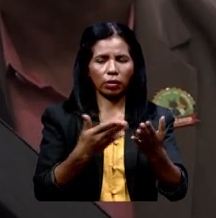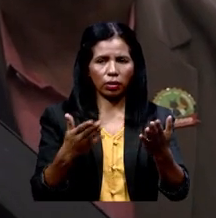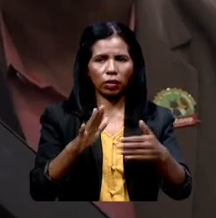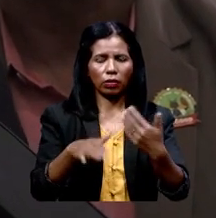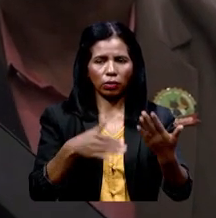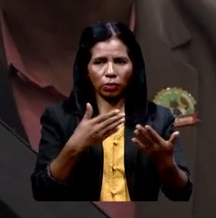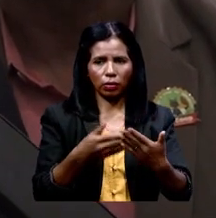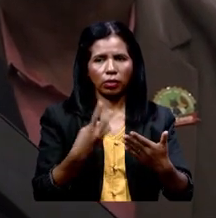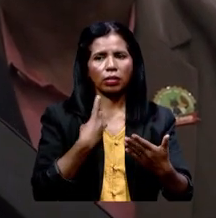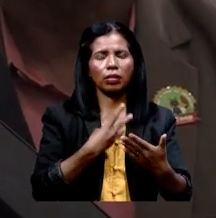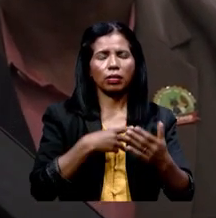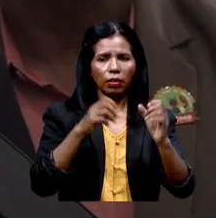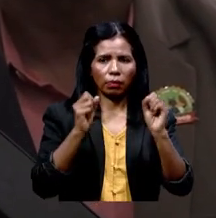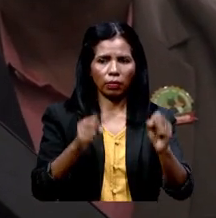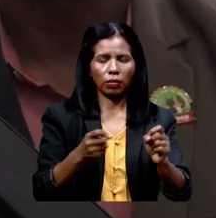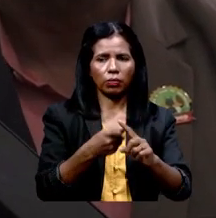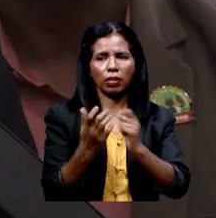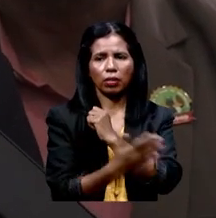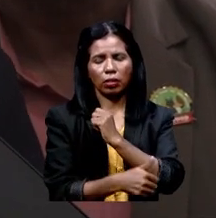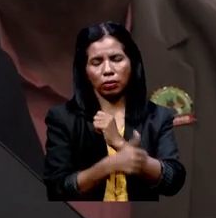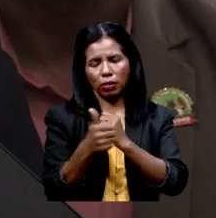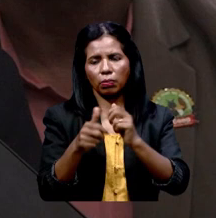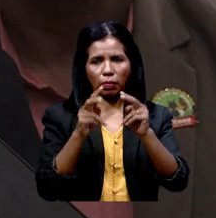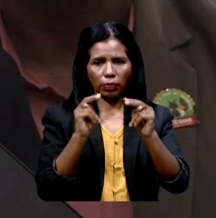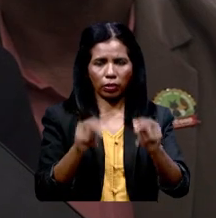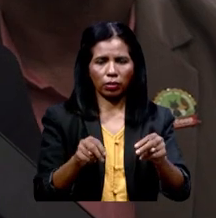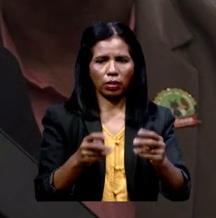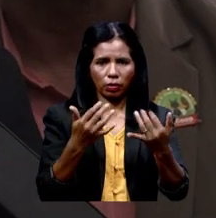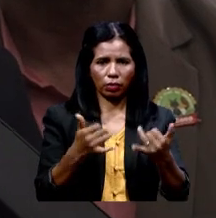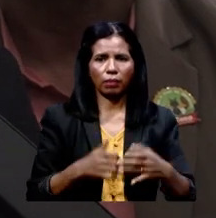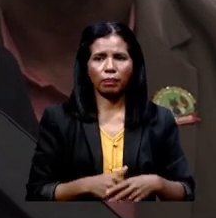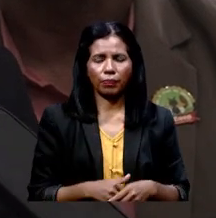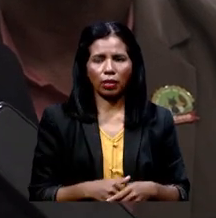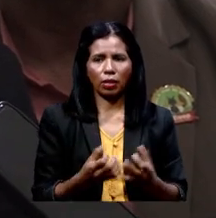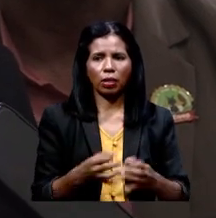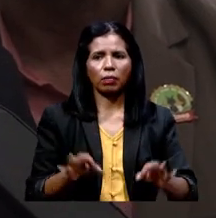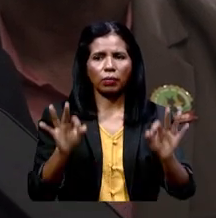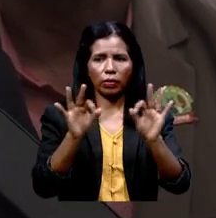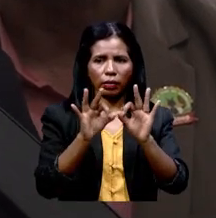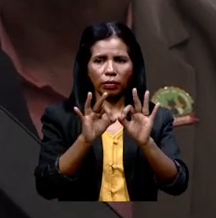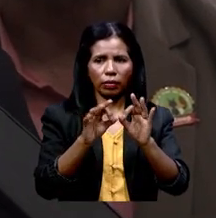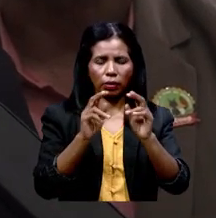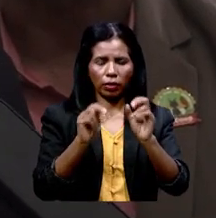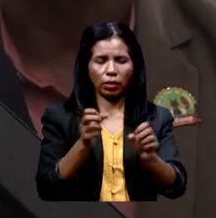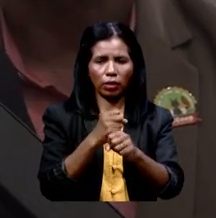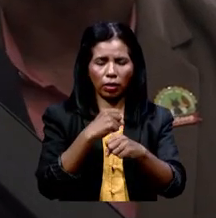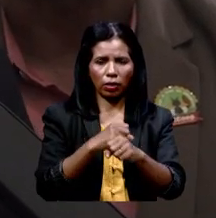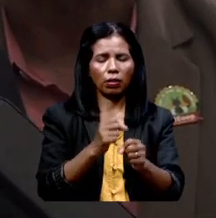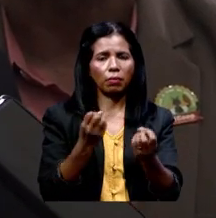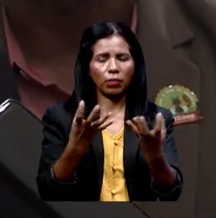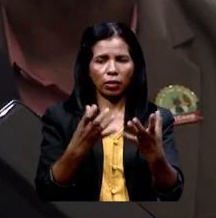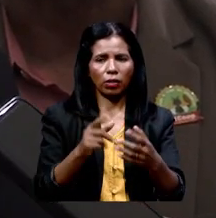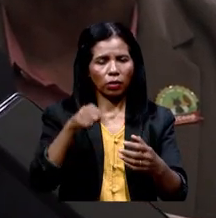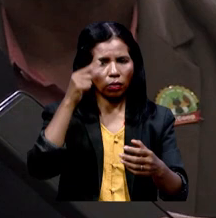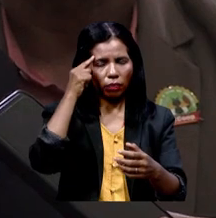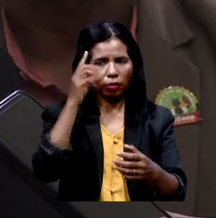ke usirai selo uns precisa. Agora, importante é que tem que produzir a lobara e o